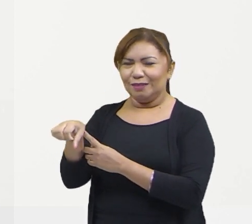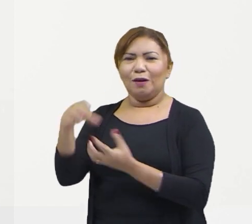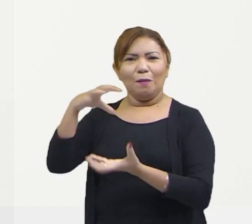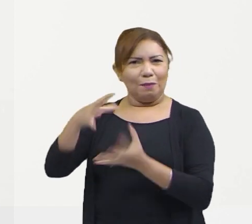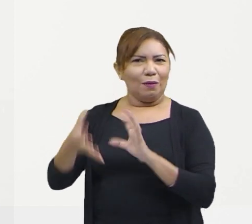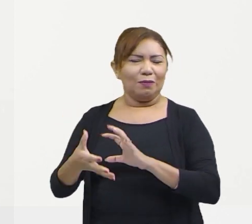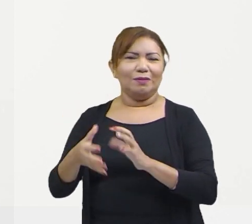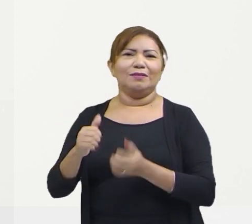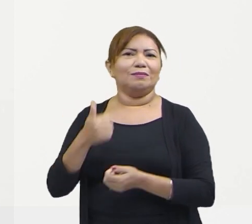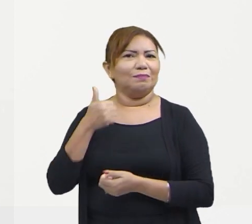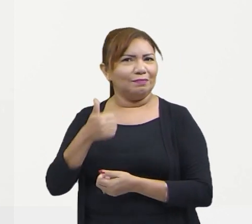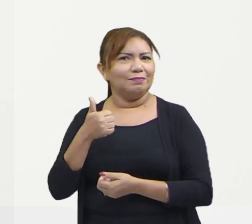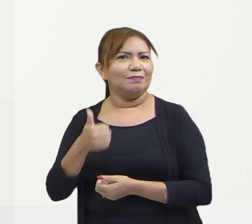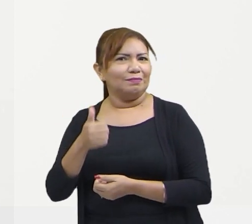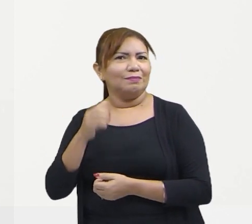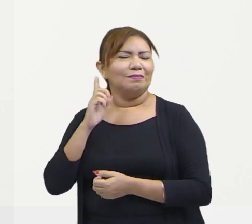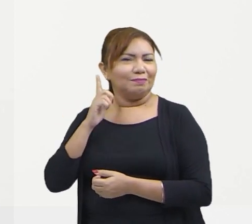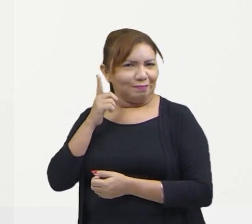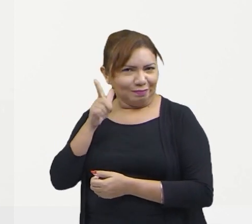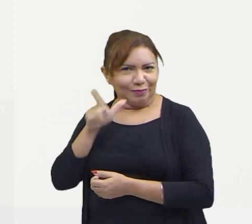9 bolas. Temos